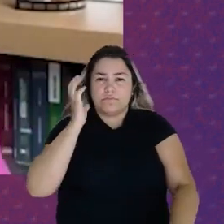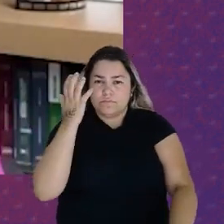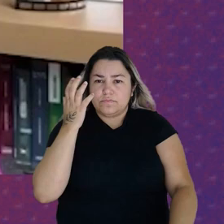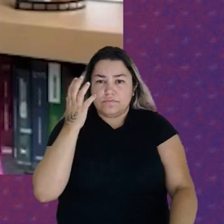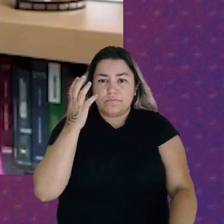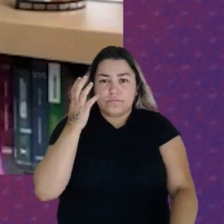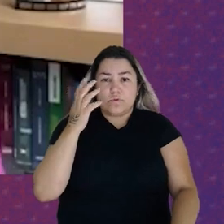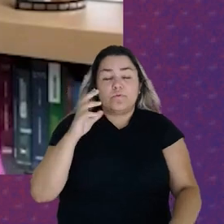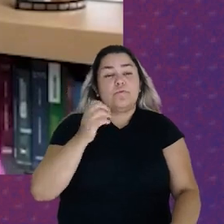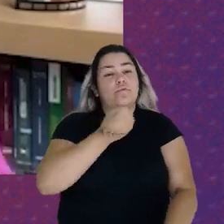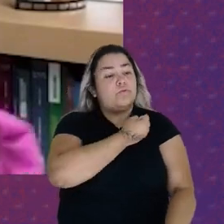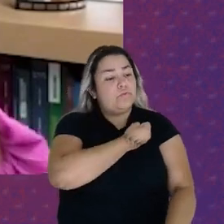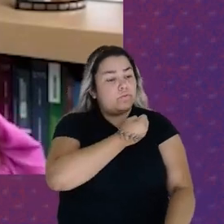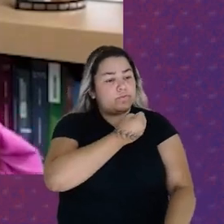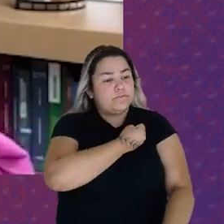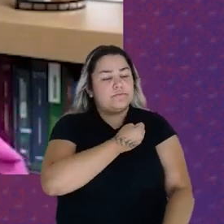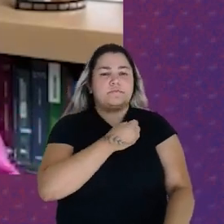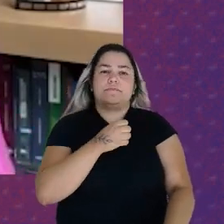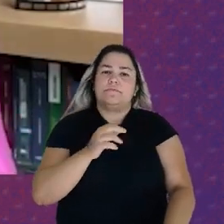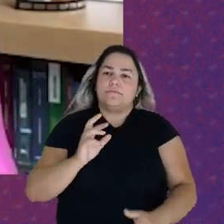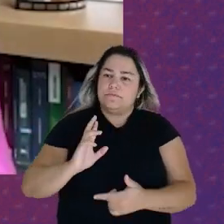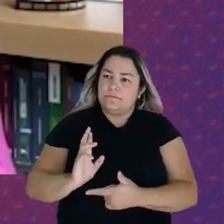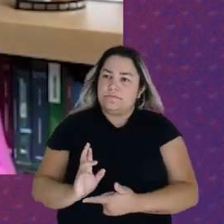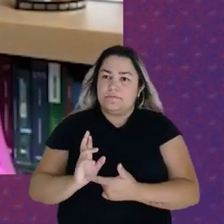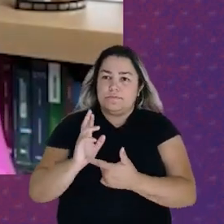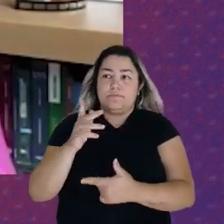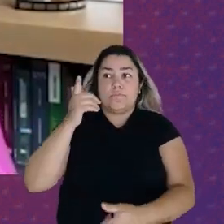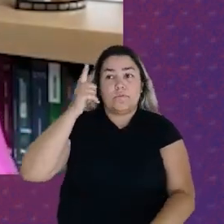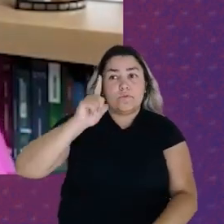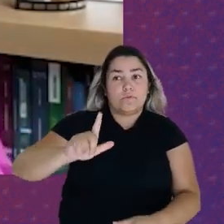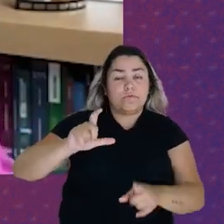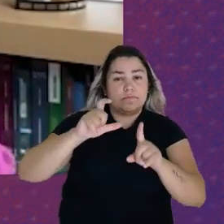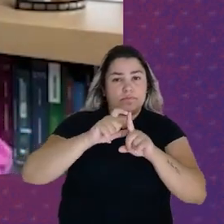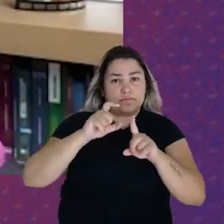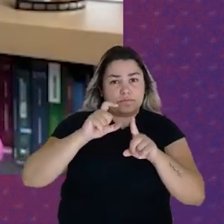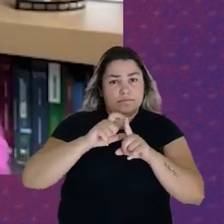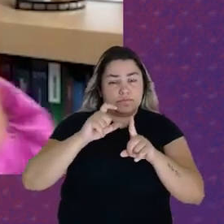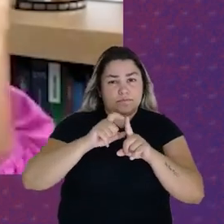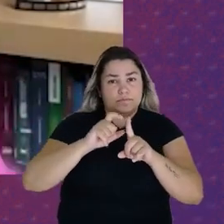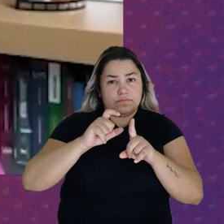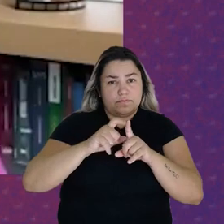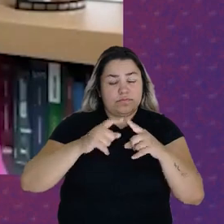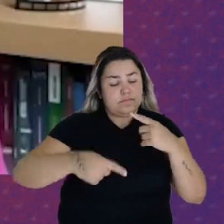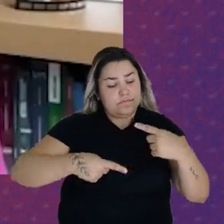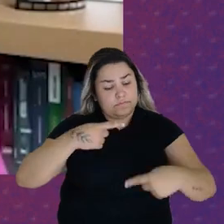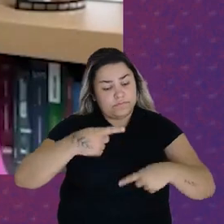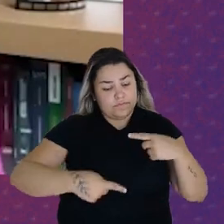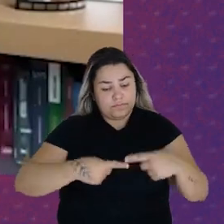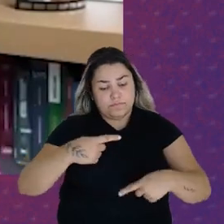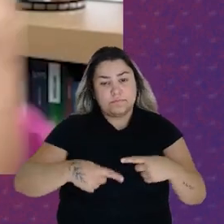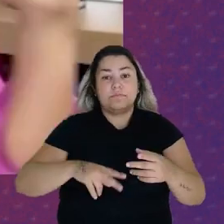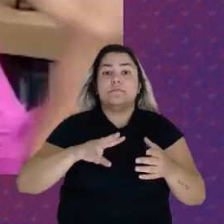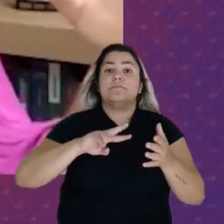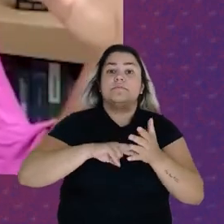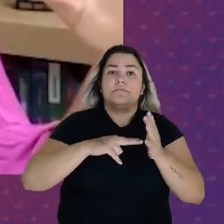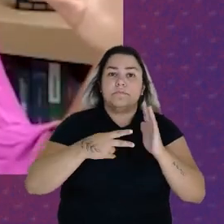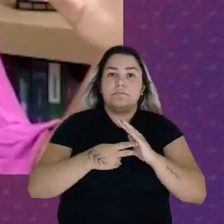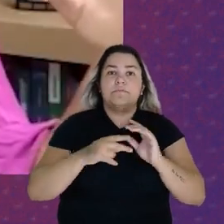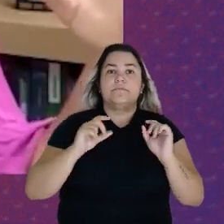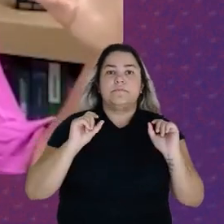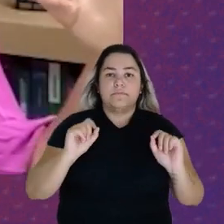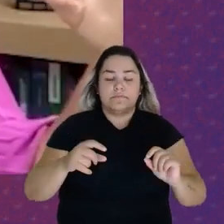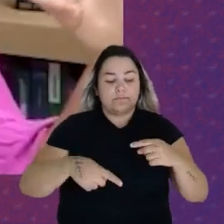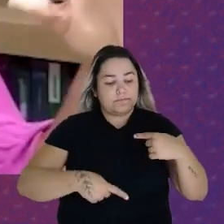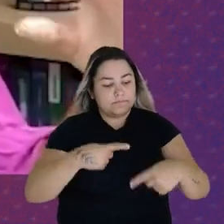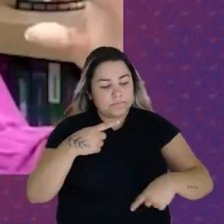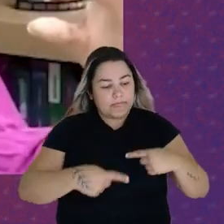a representatividade, outra palavra vem nesse debate. Então, quer dizer que discutir